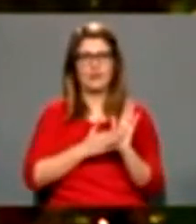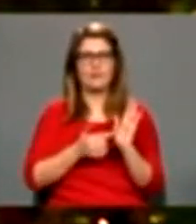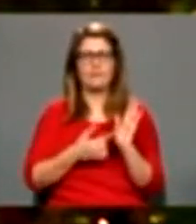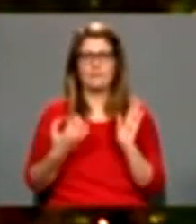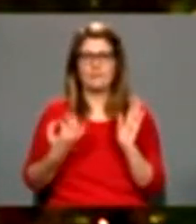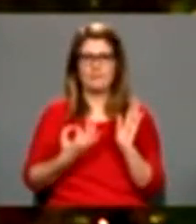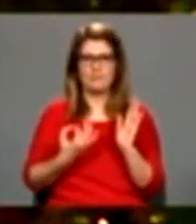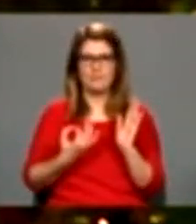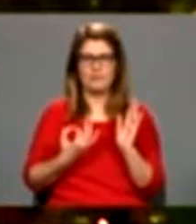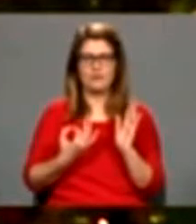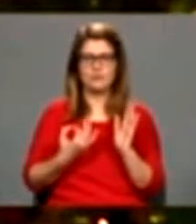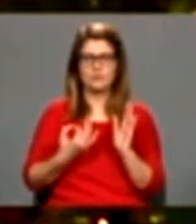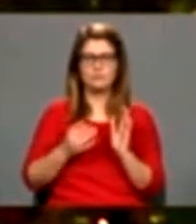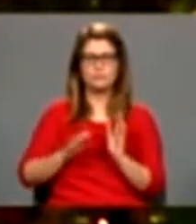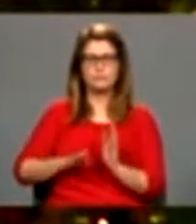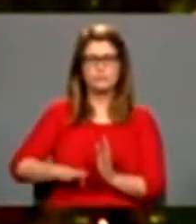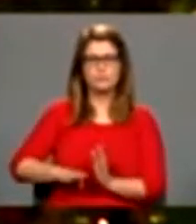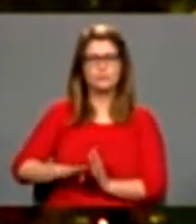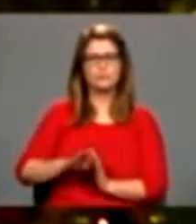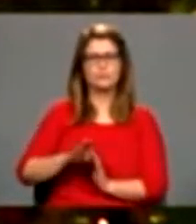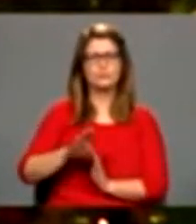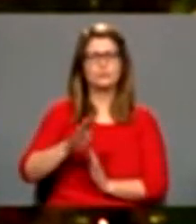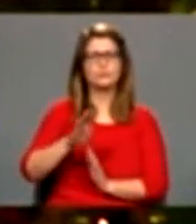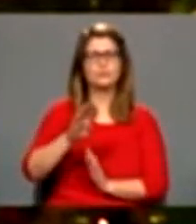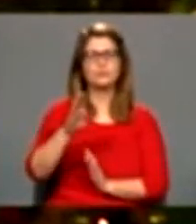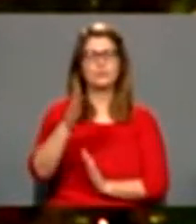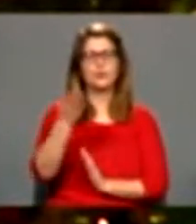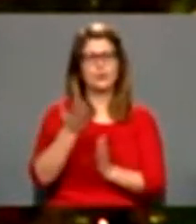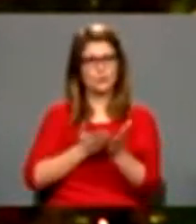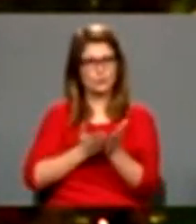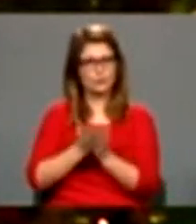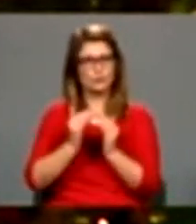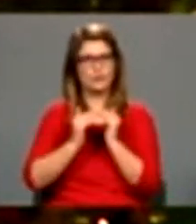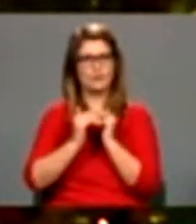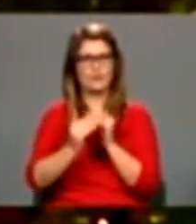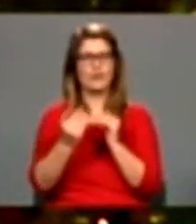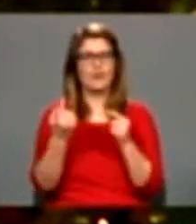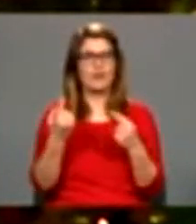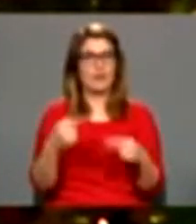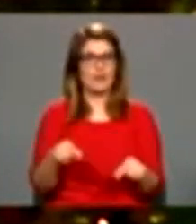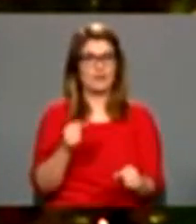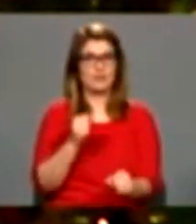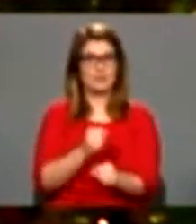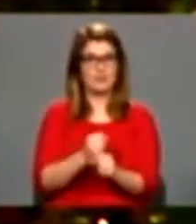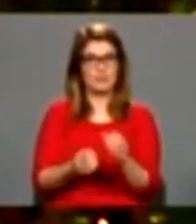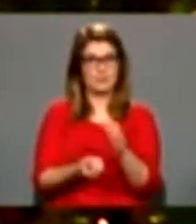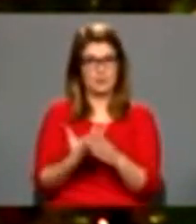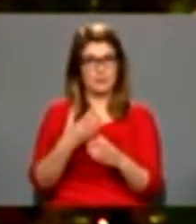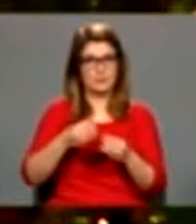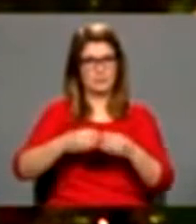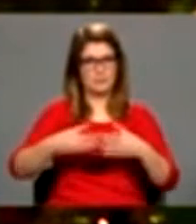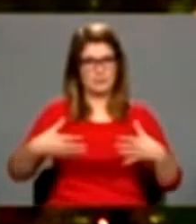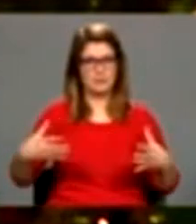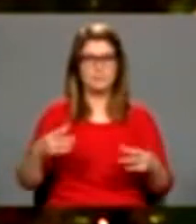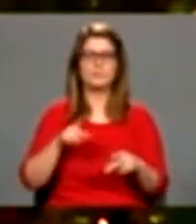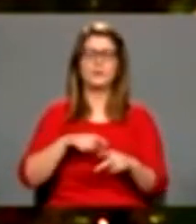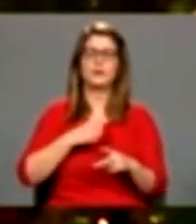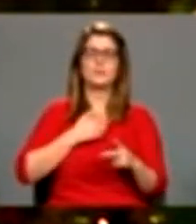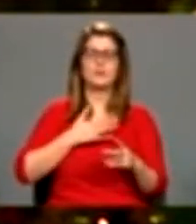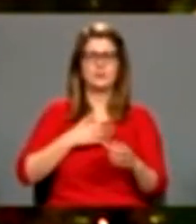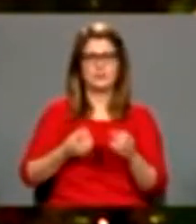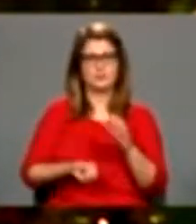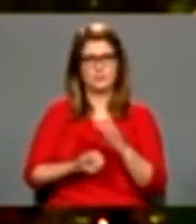trajecto da ocupação constante e sustentável na criação de emprego e na criação de empresas